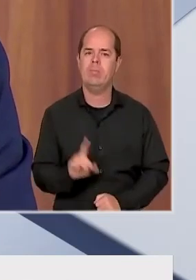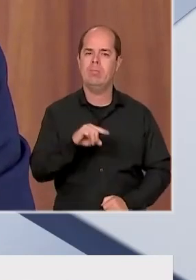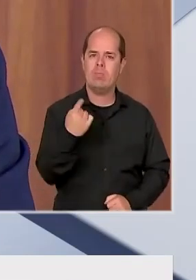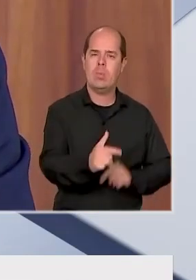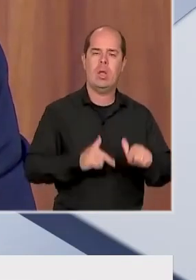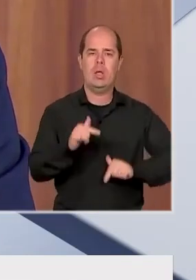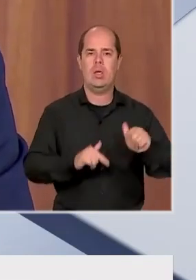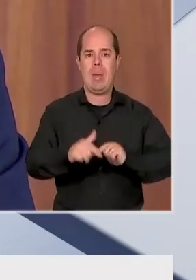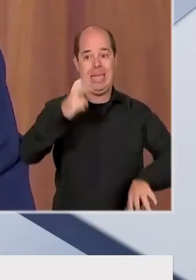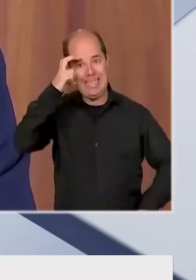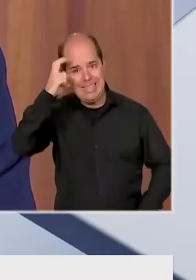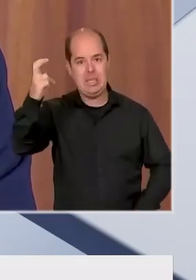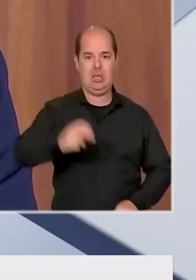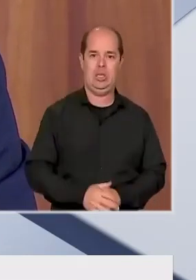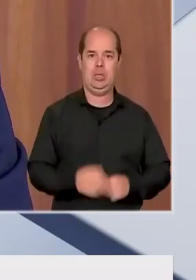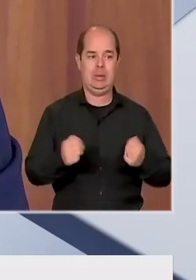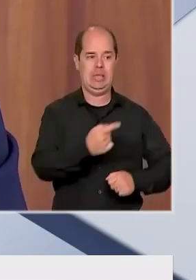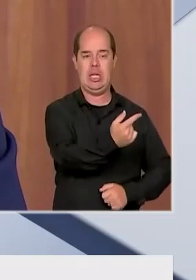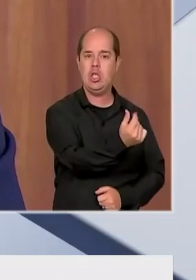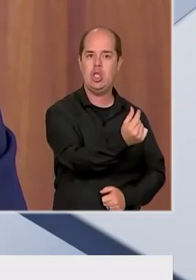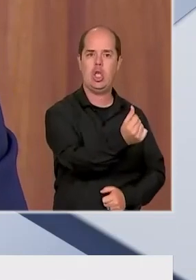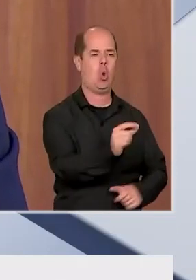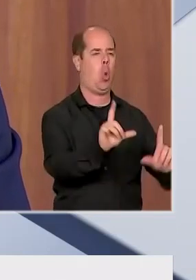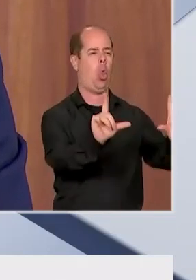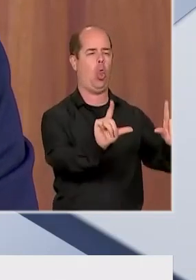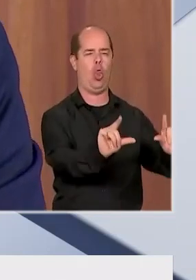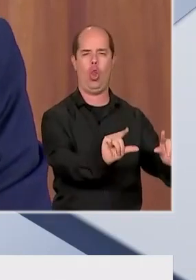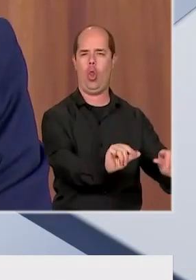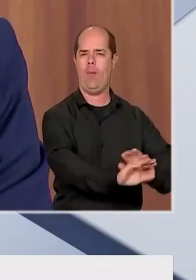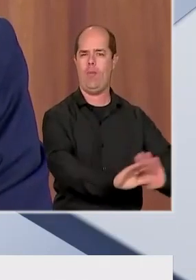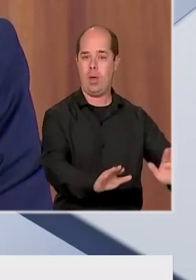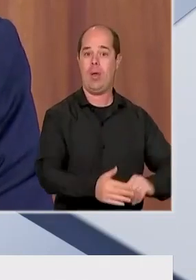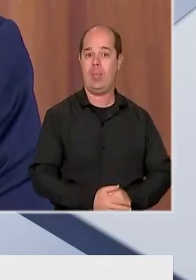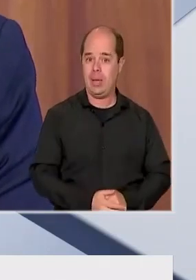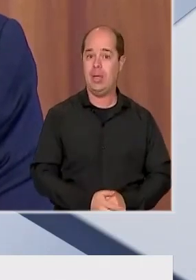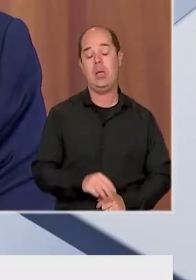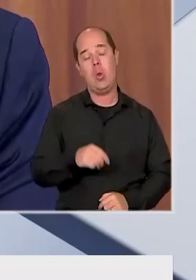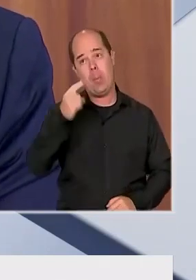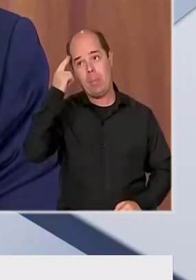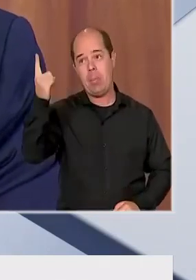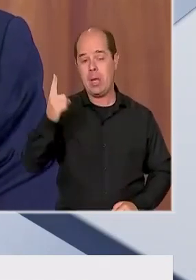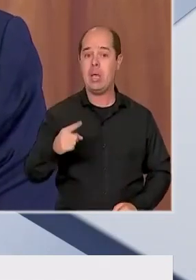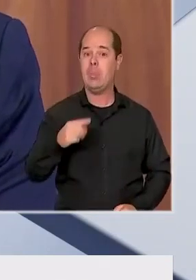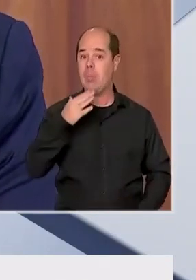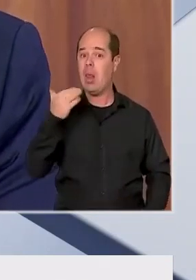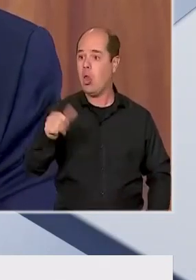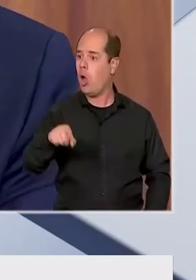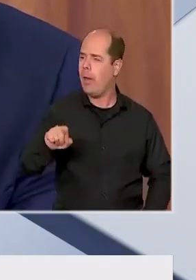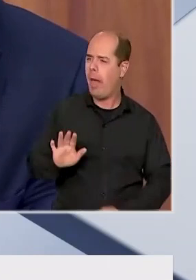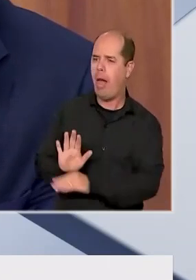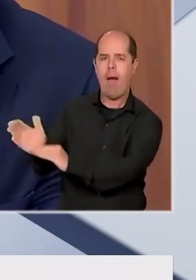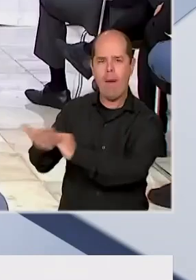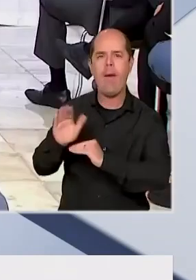tecla Evandro a justiça parar de ser tão leniente né e tão devagar e tão leniente com os